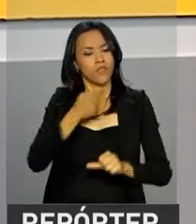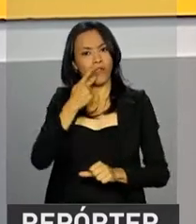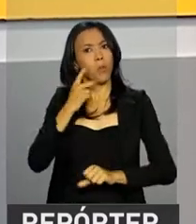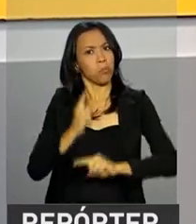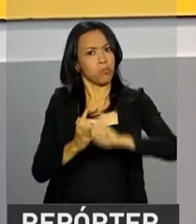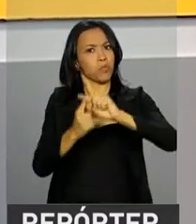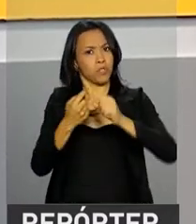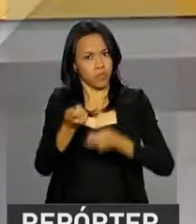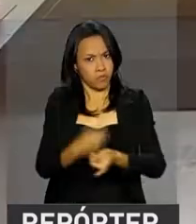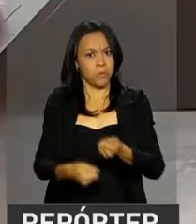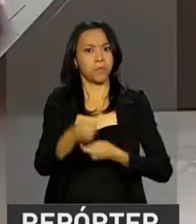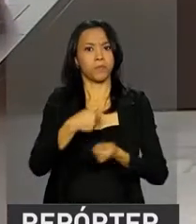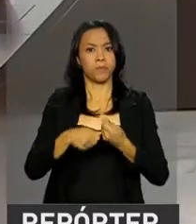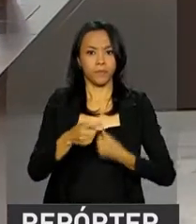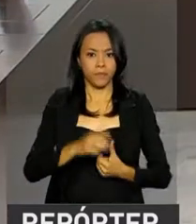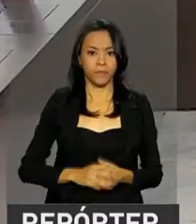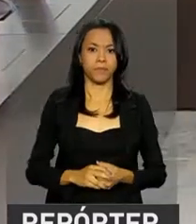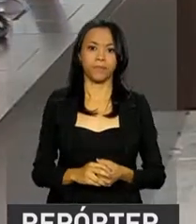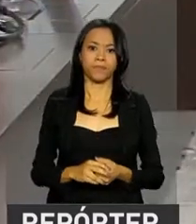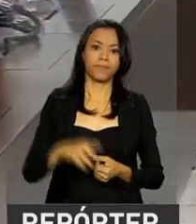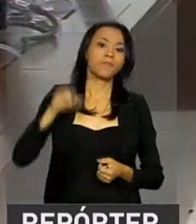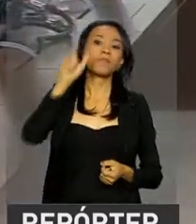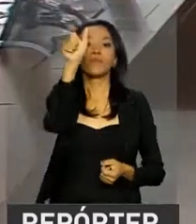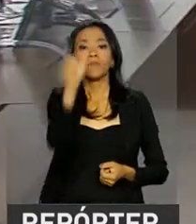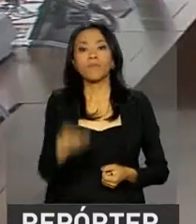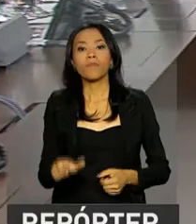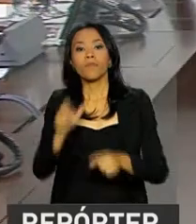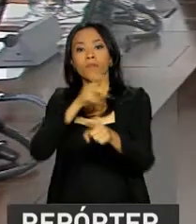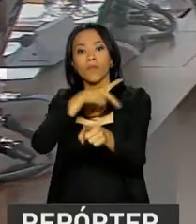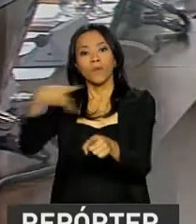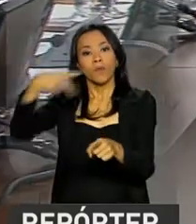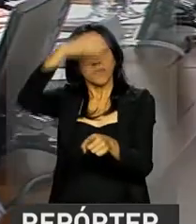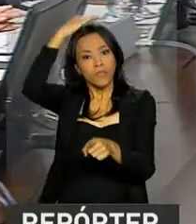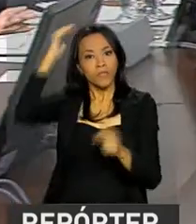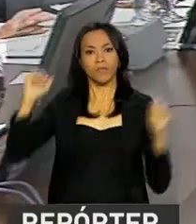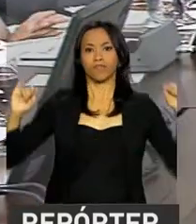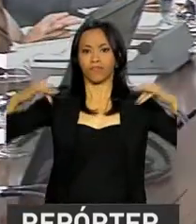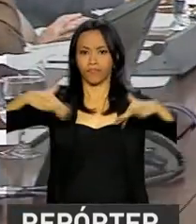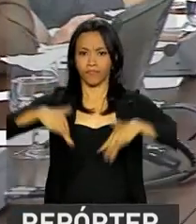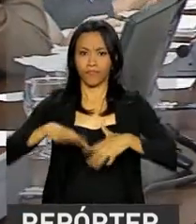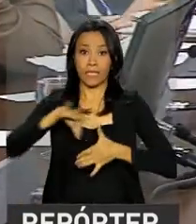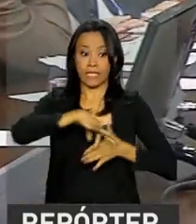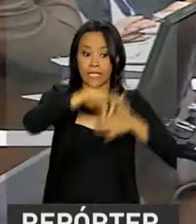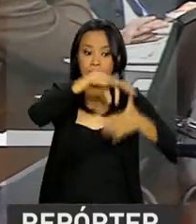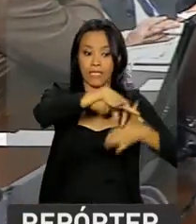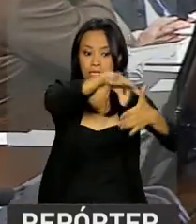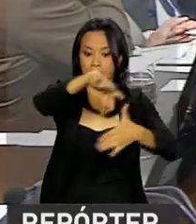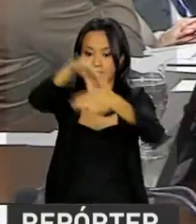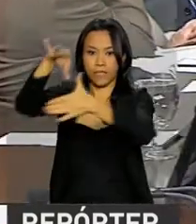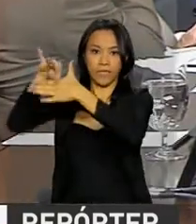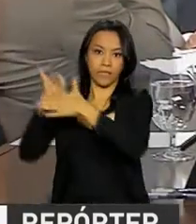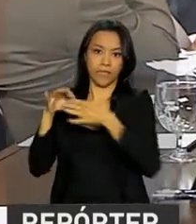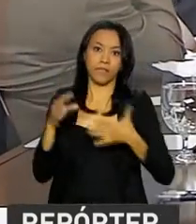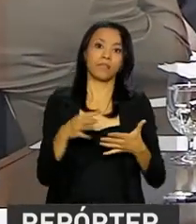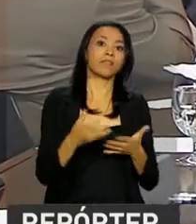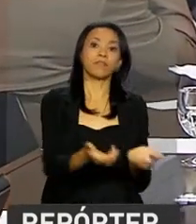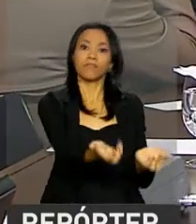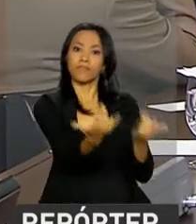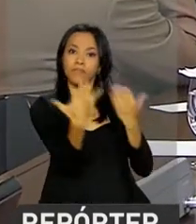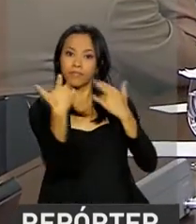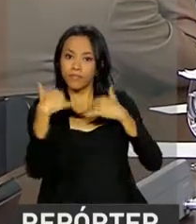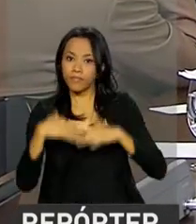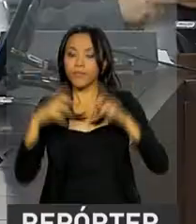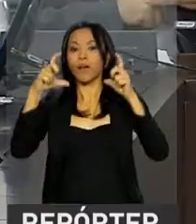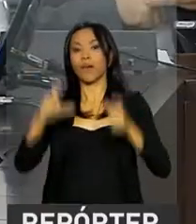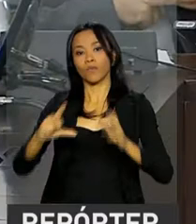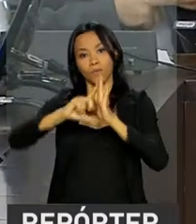economia o presidente michel temer recebeu líderes da mas governista na câmara dos deputados durante reunião no palácio